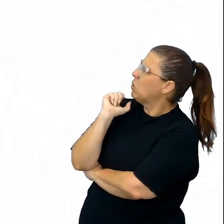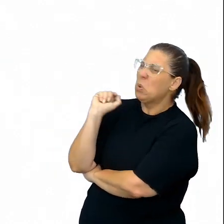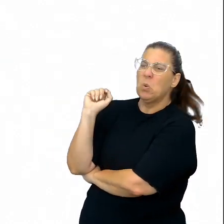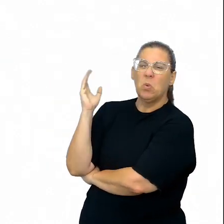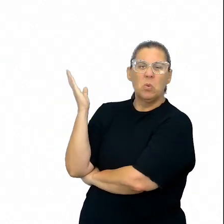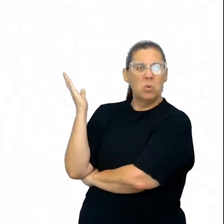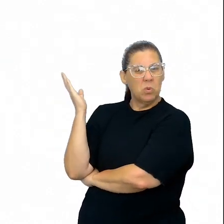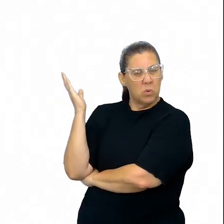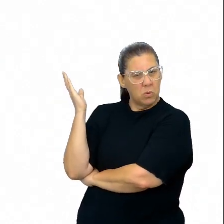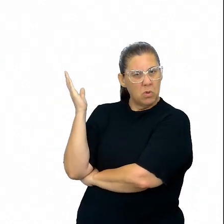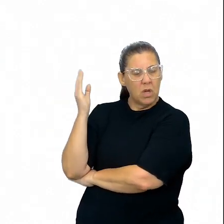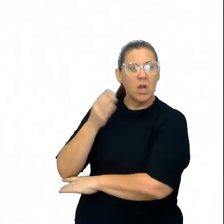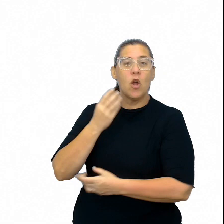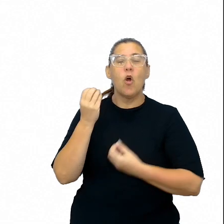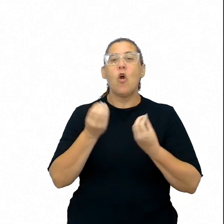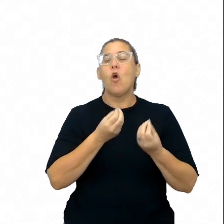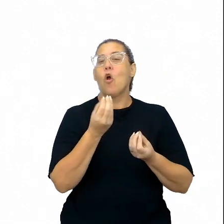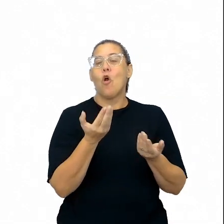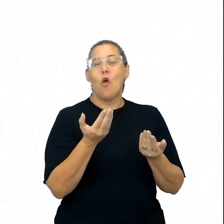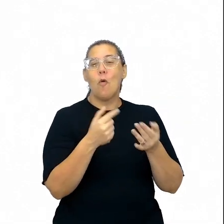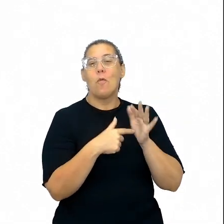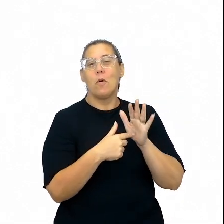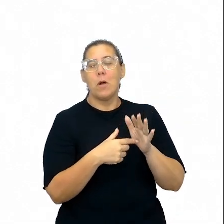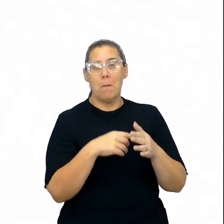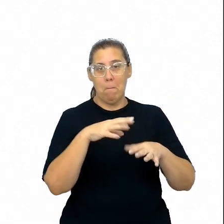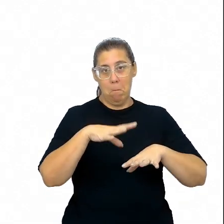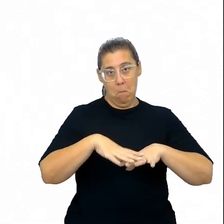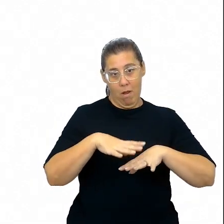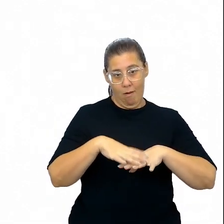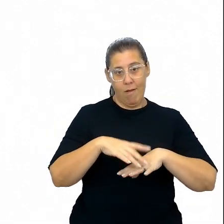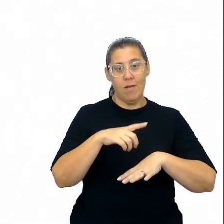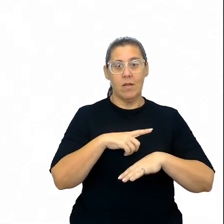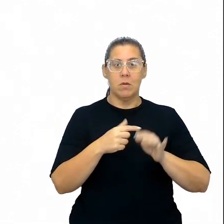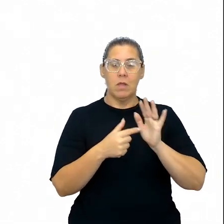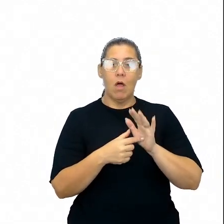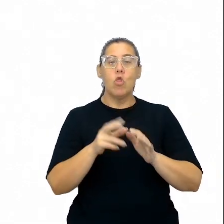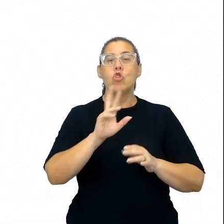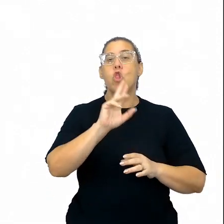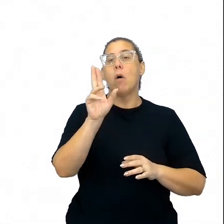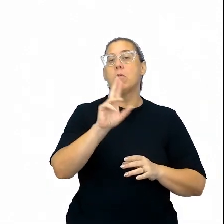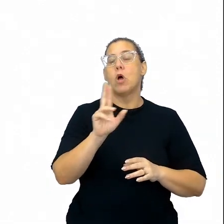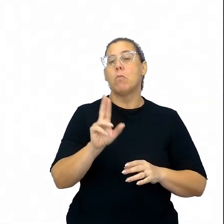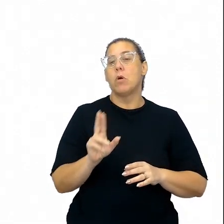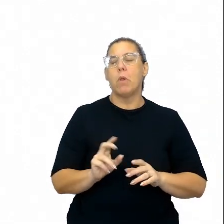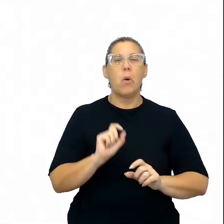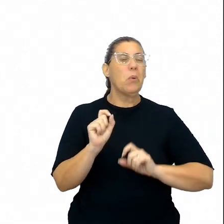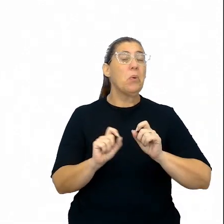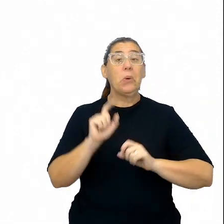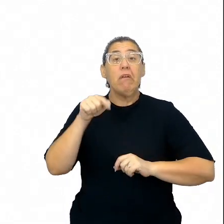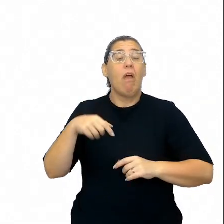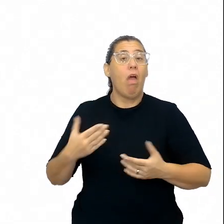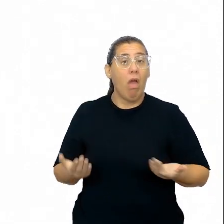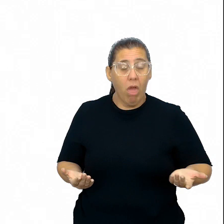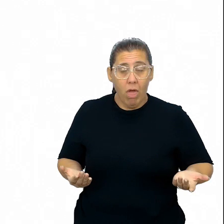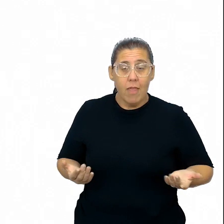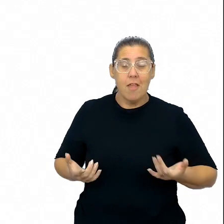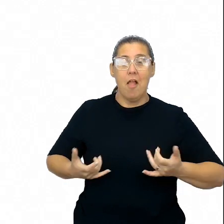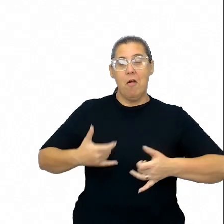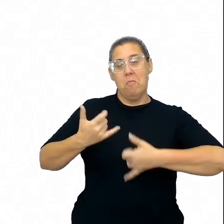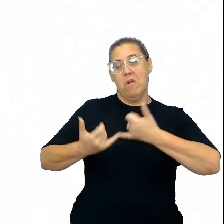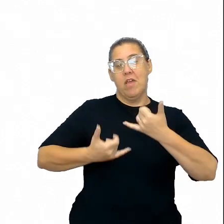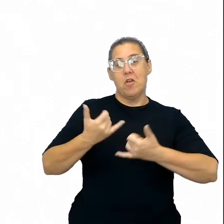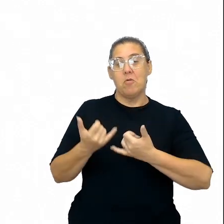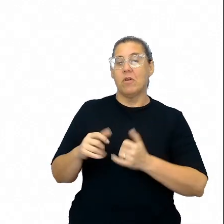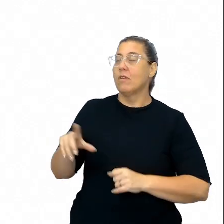esse problema. Então, como a gente trabalha com a matemática, a gente tem que colocar os nomes, falar o que é um octógono, né? Eu brinco muito com